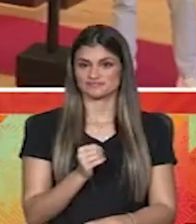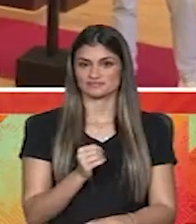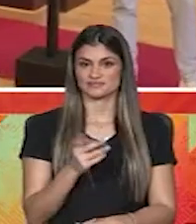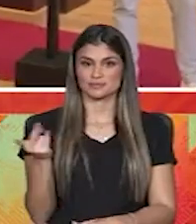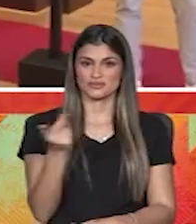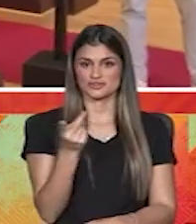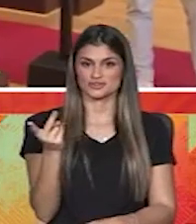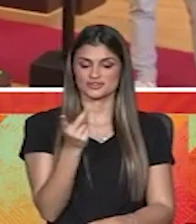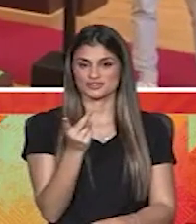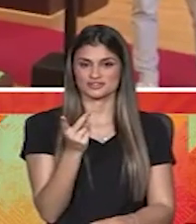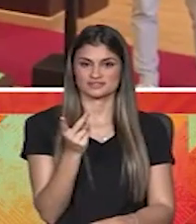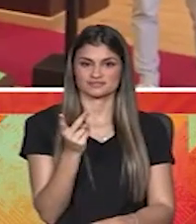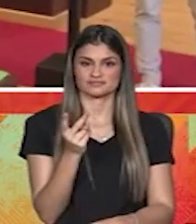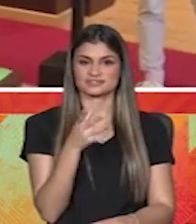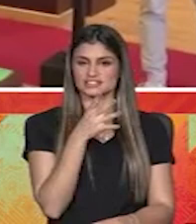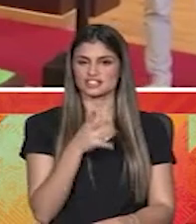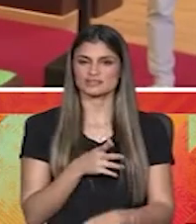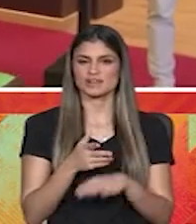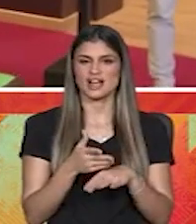para nós mas